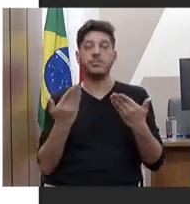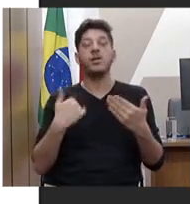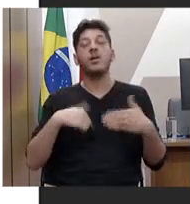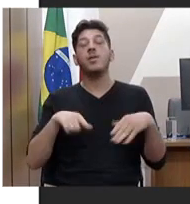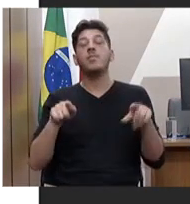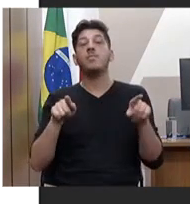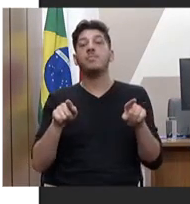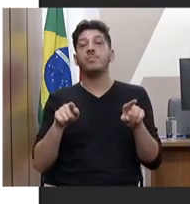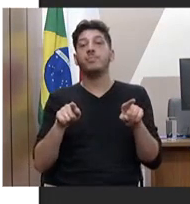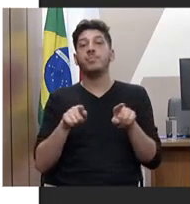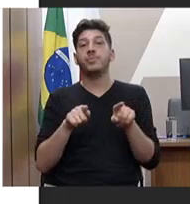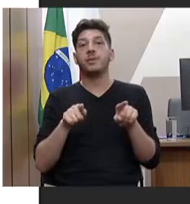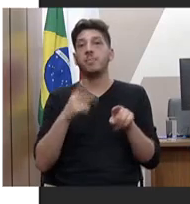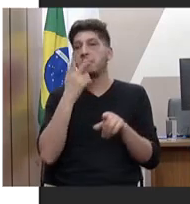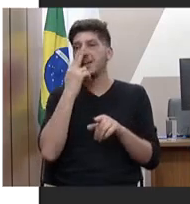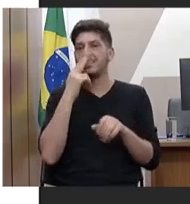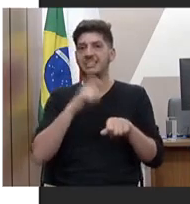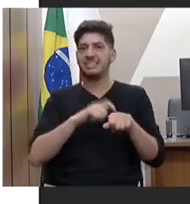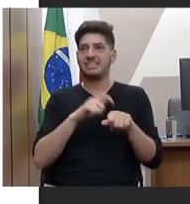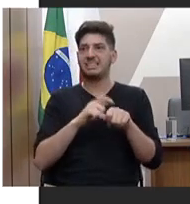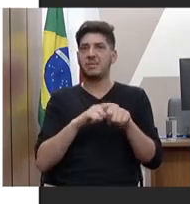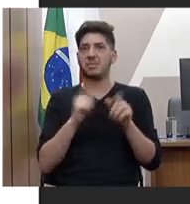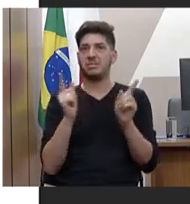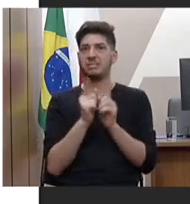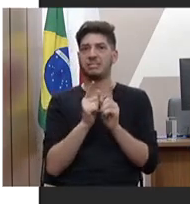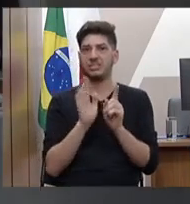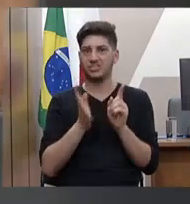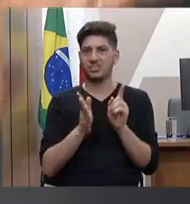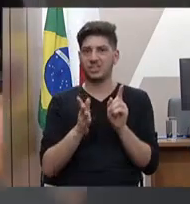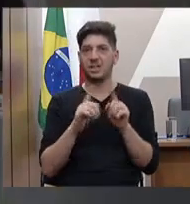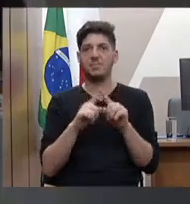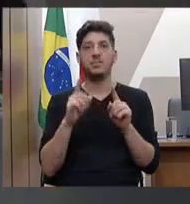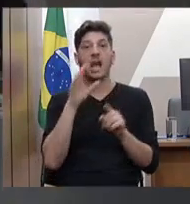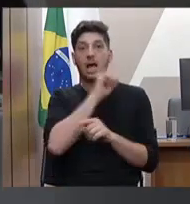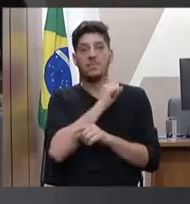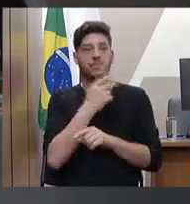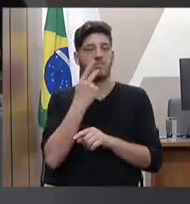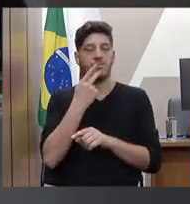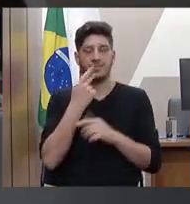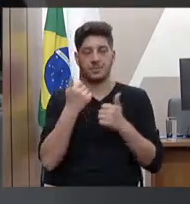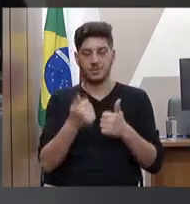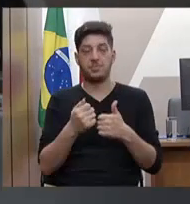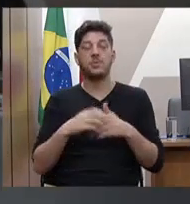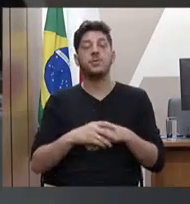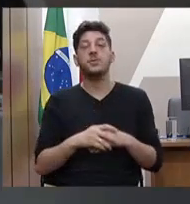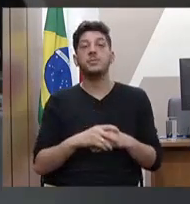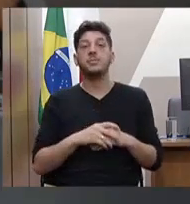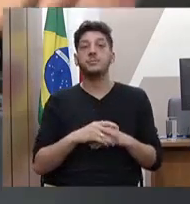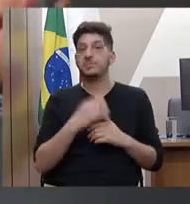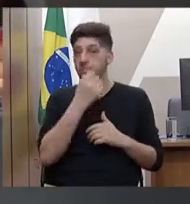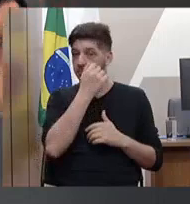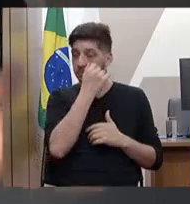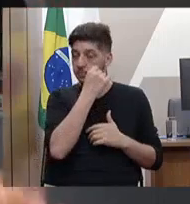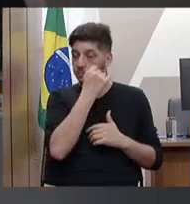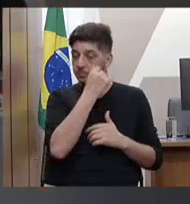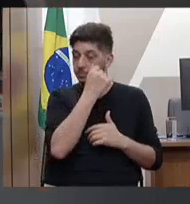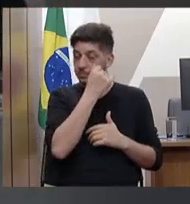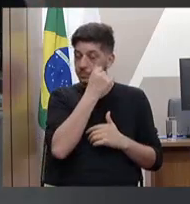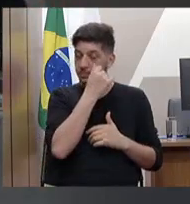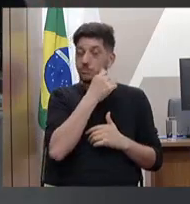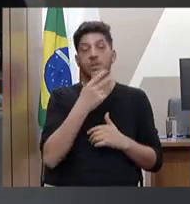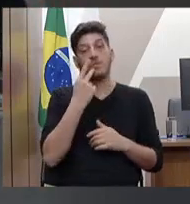eu vou eu acho que meu tempo tá acabando aí mas eu vou passar muito rapidamente né Nós temos eu quero citar que porque